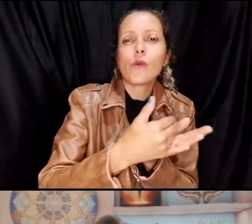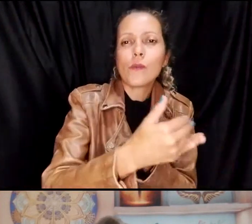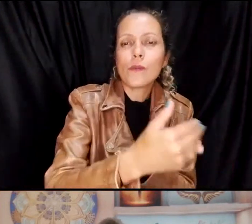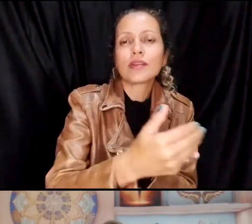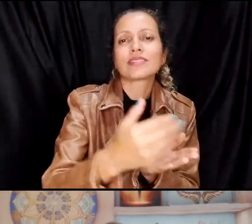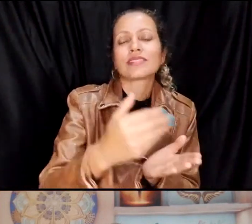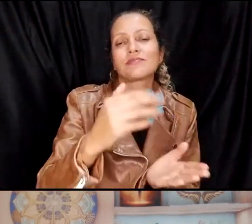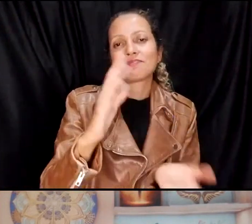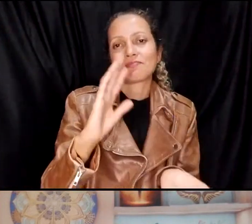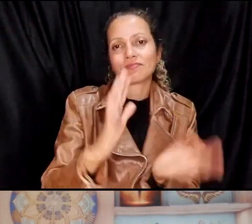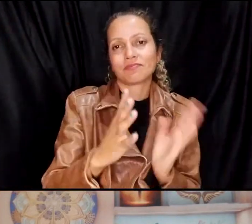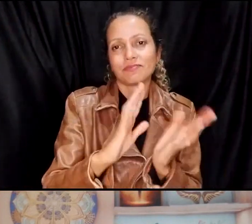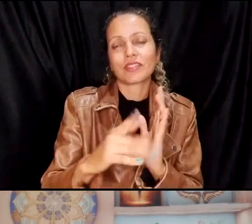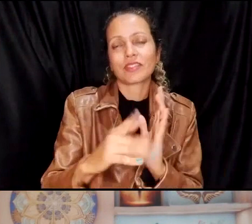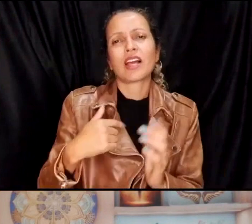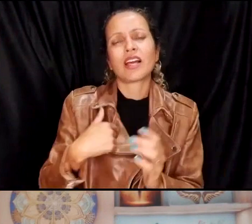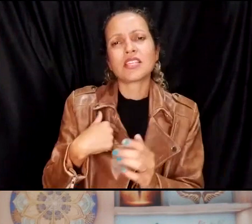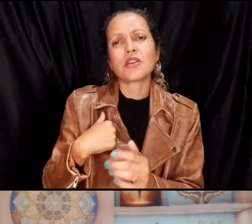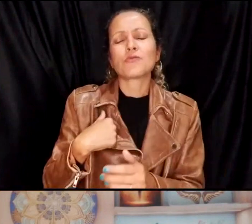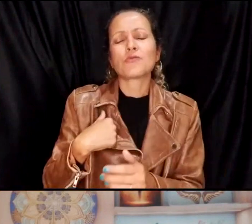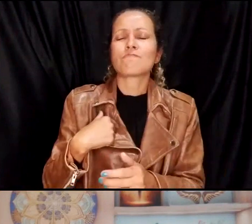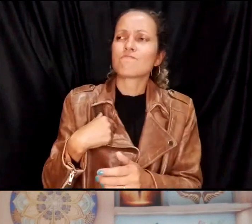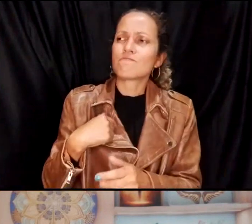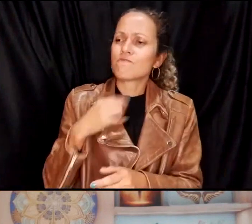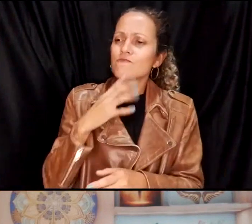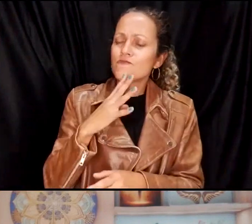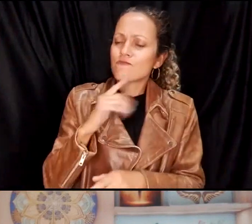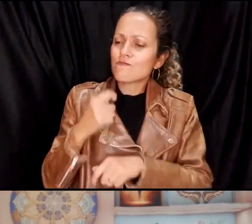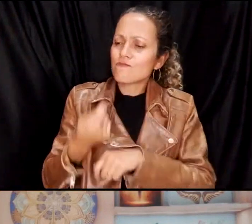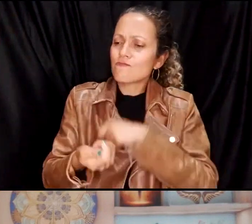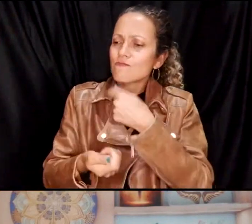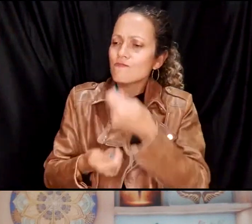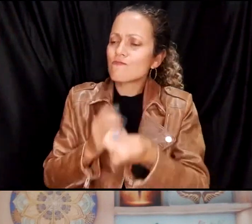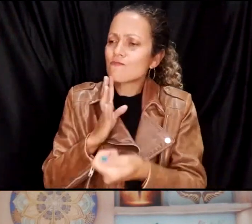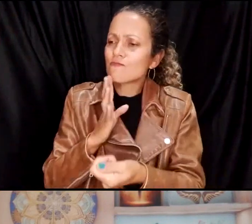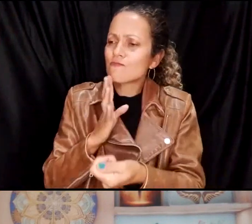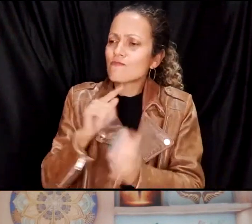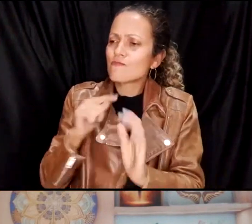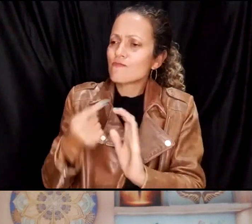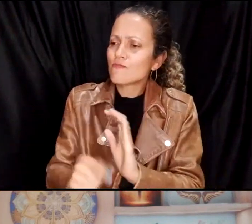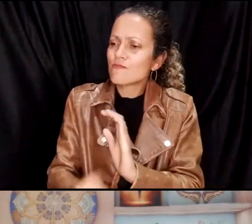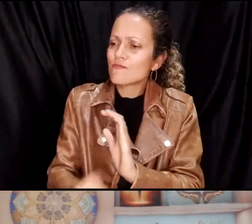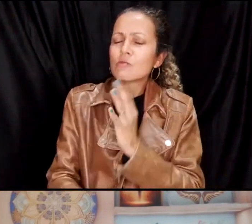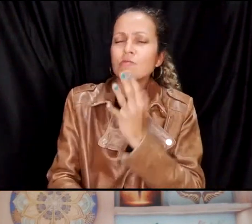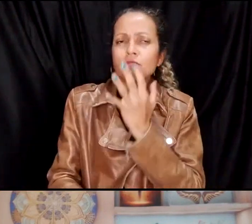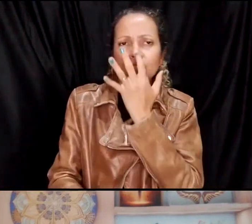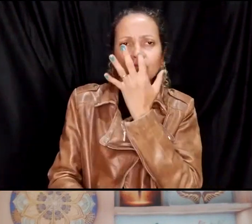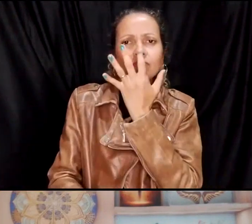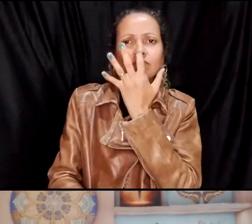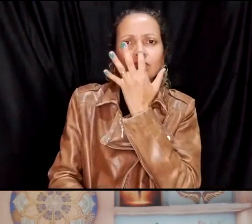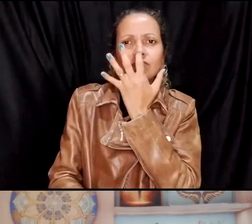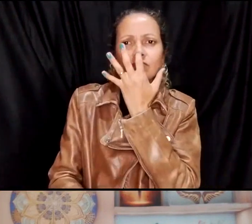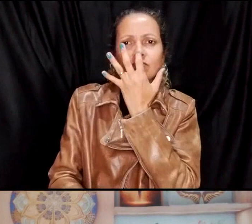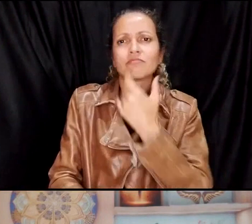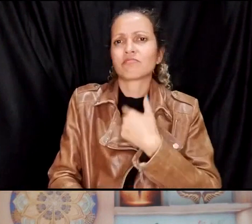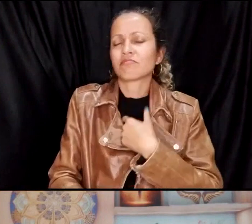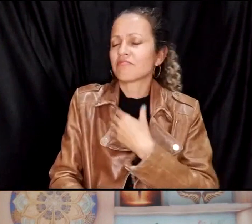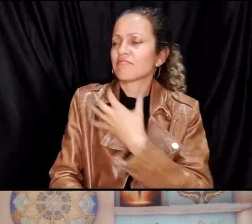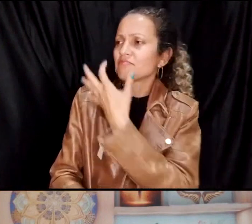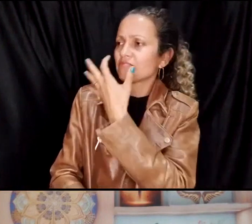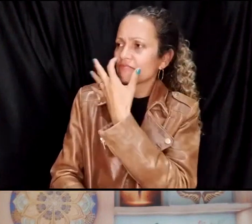muito e conheci uma pessoa incrível, que é uma grande amiga minha, que é a professora